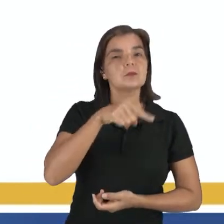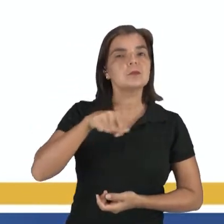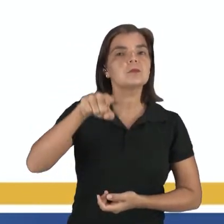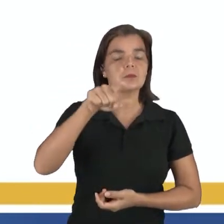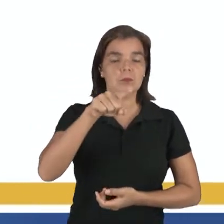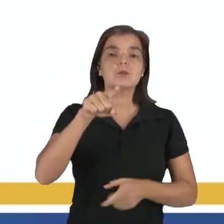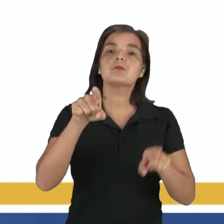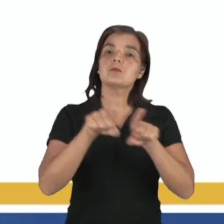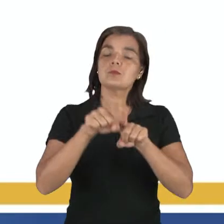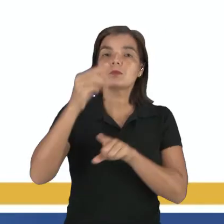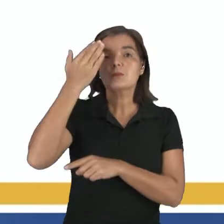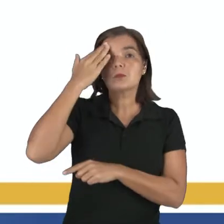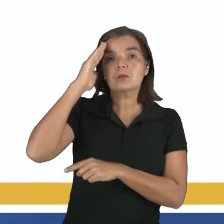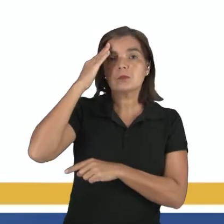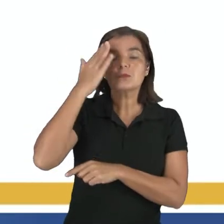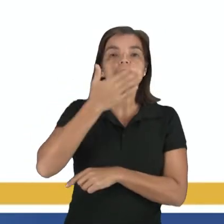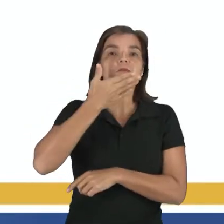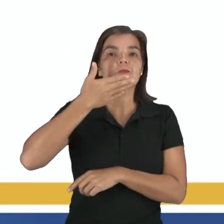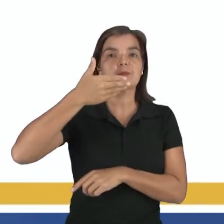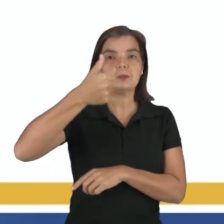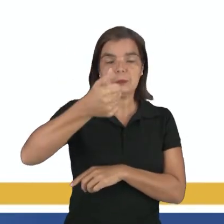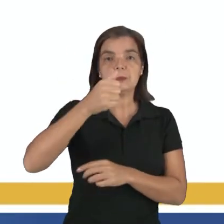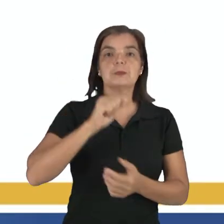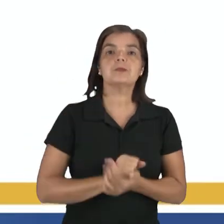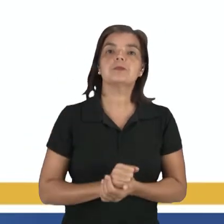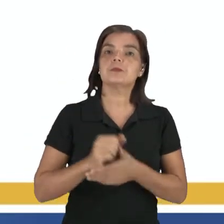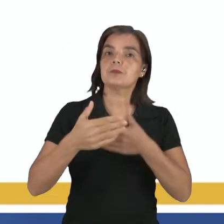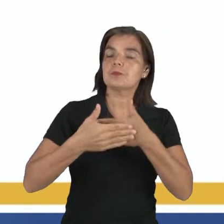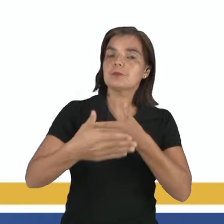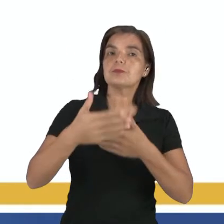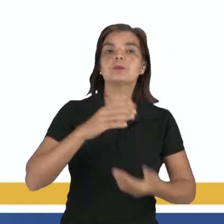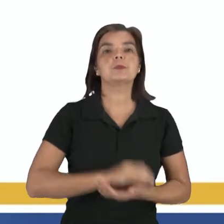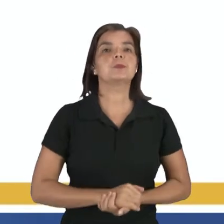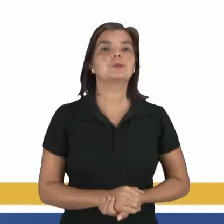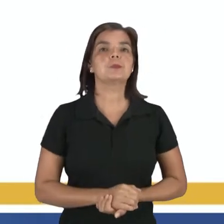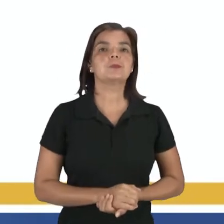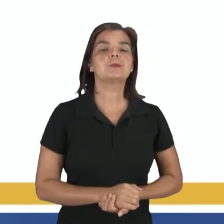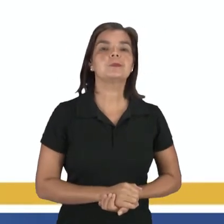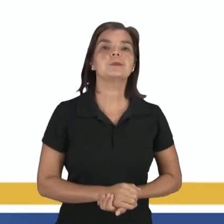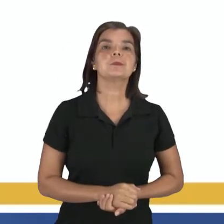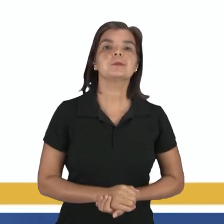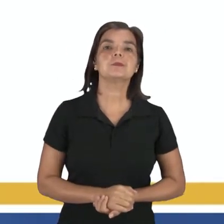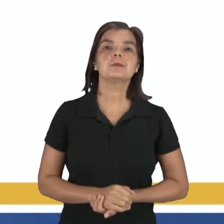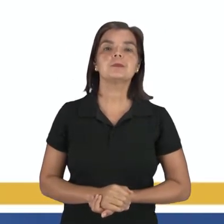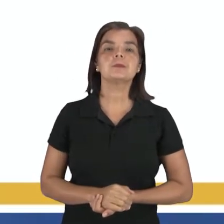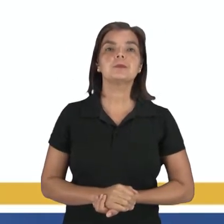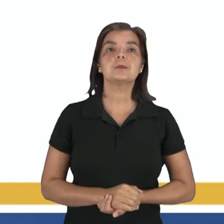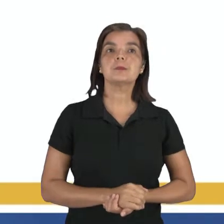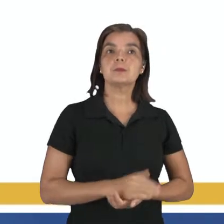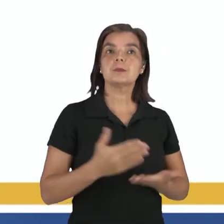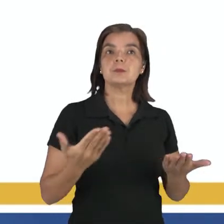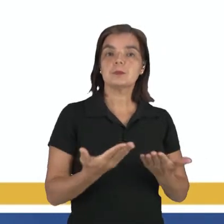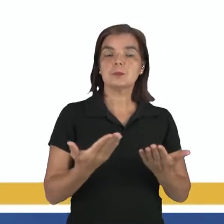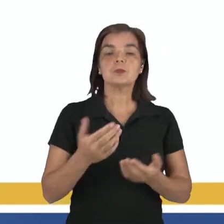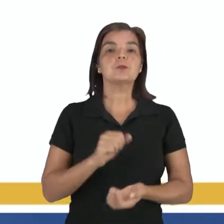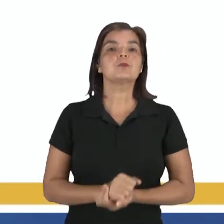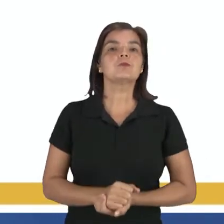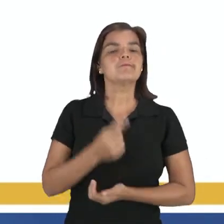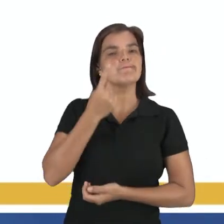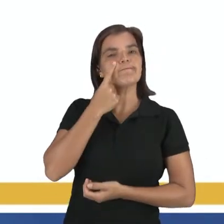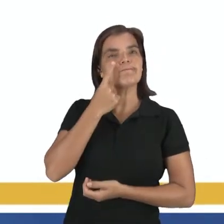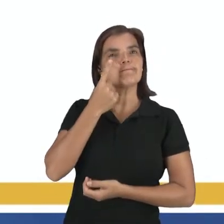Então vocês irão entender bem melhor. Mas vamos mais à frente. Vamos dar continuidade ao que nós